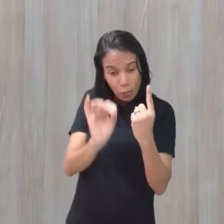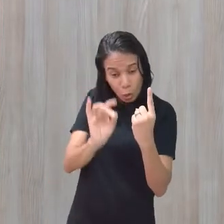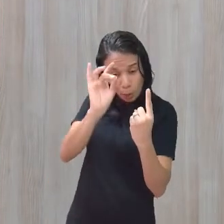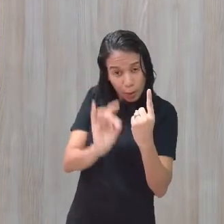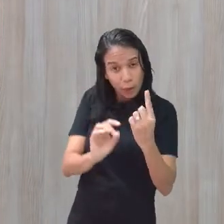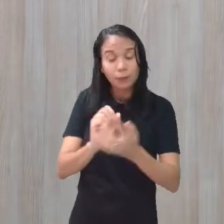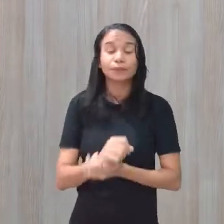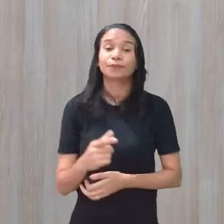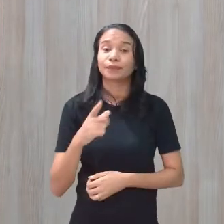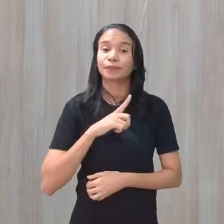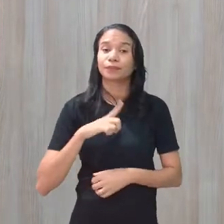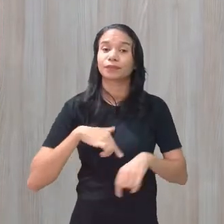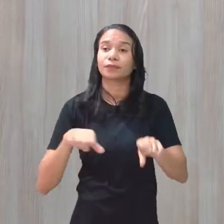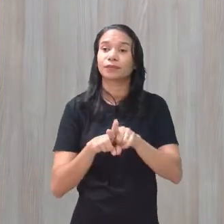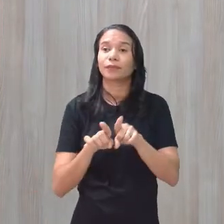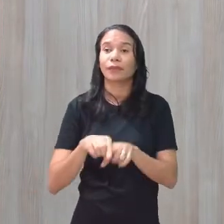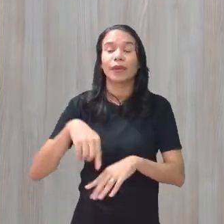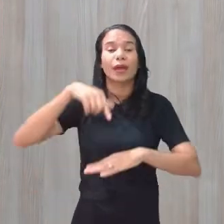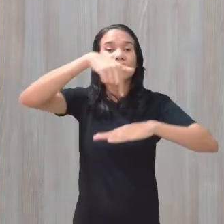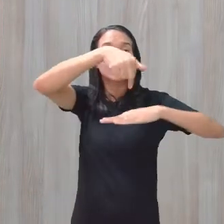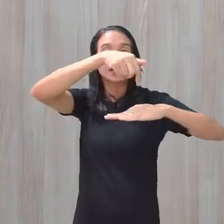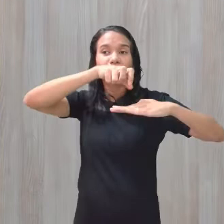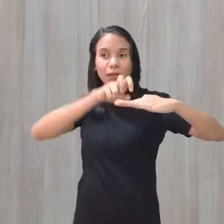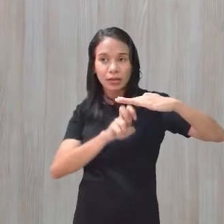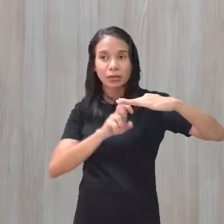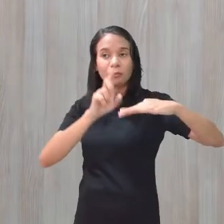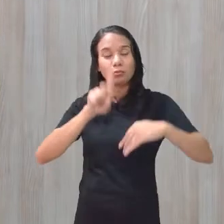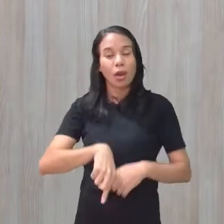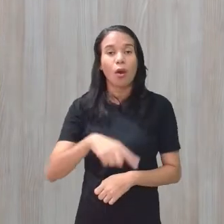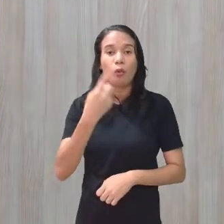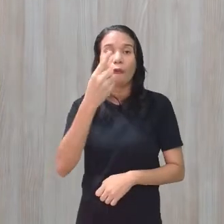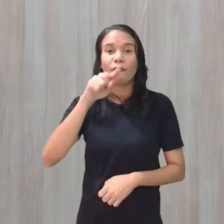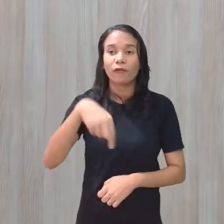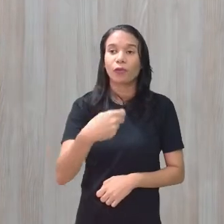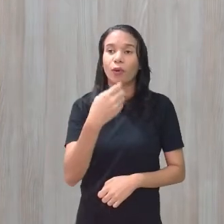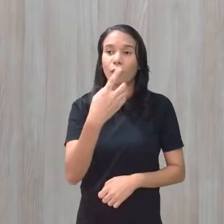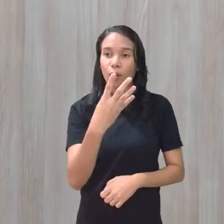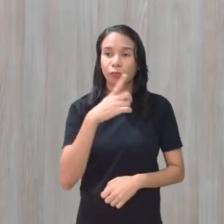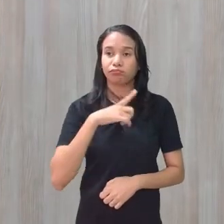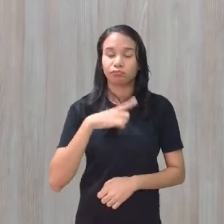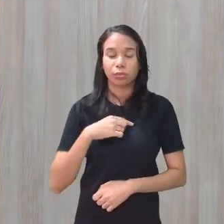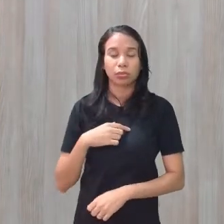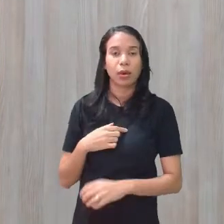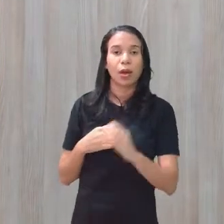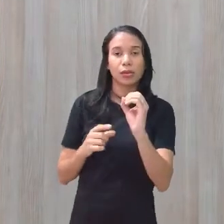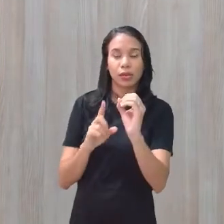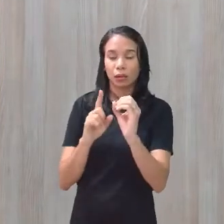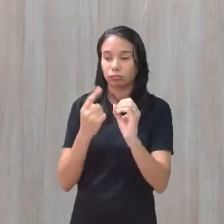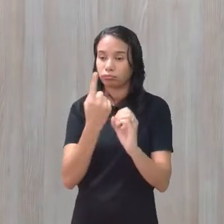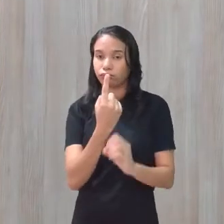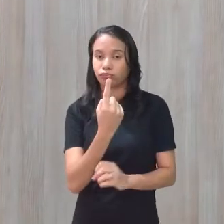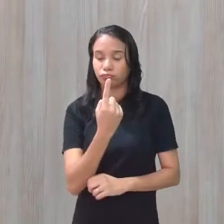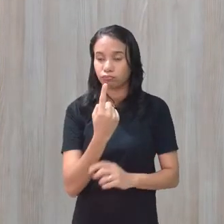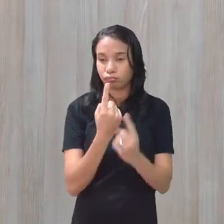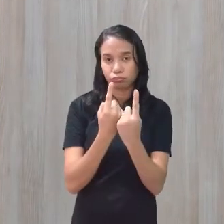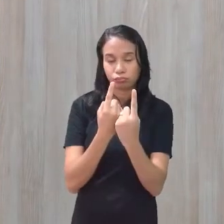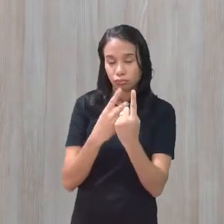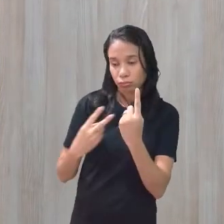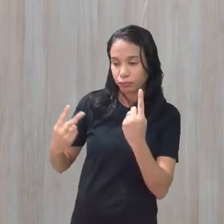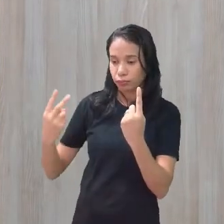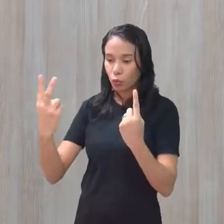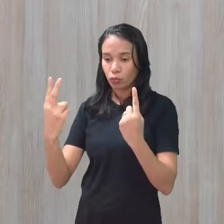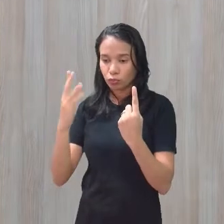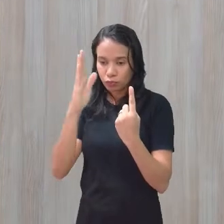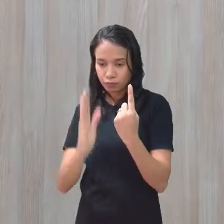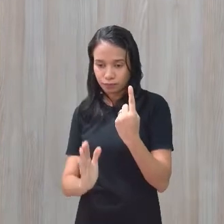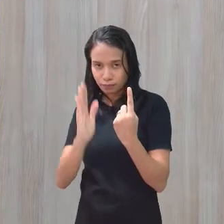Eu tenho que 7/5, que é 1,4, é um número que está entre 1 e 2, que está aqui, ó, entre